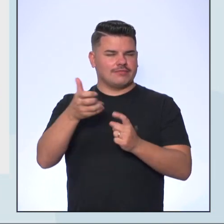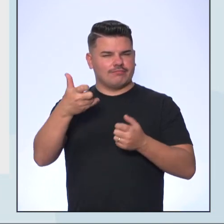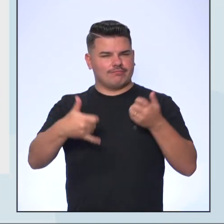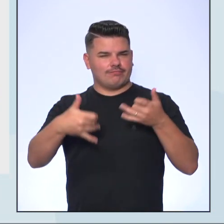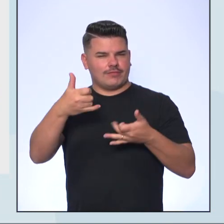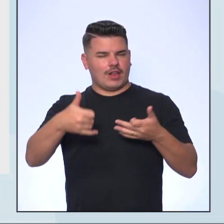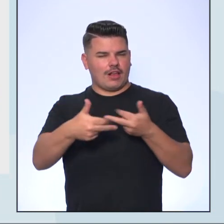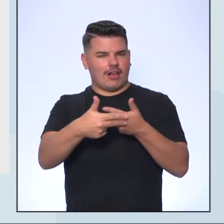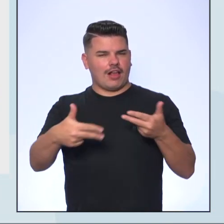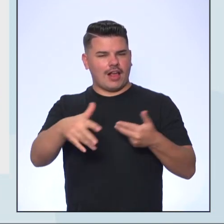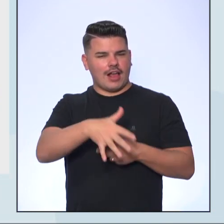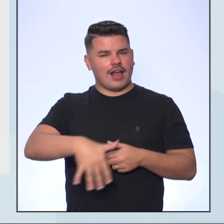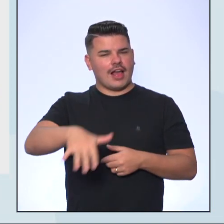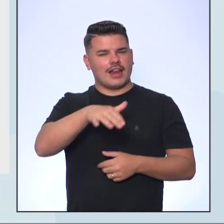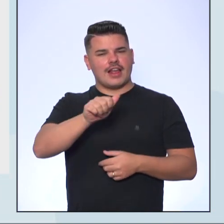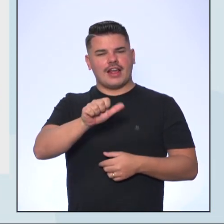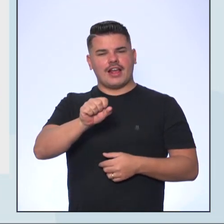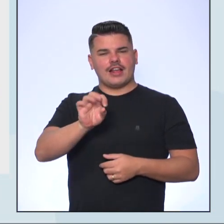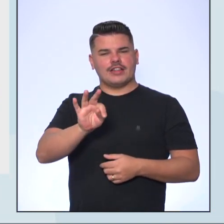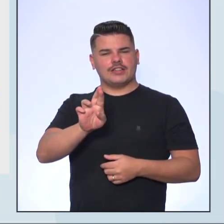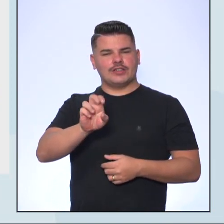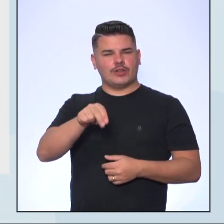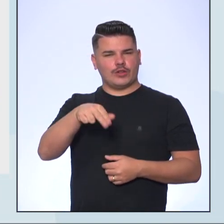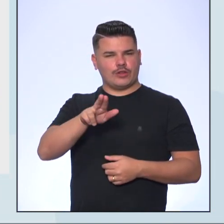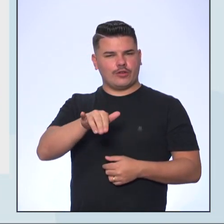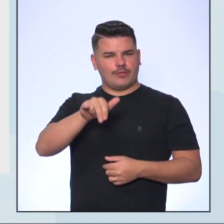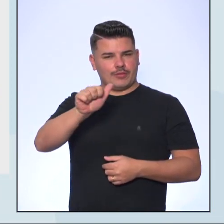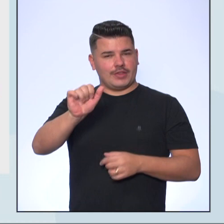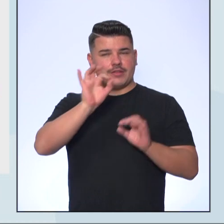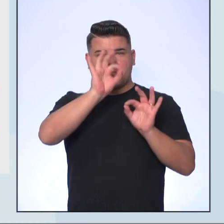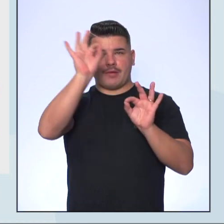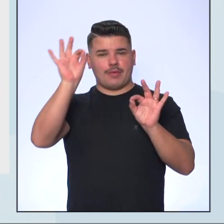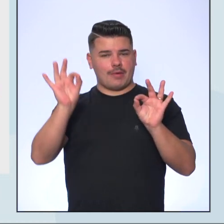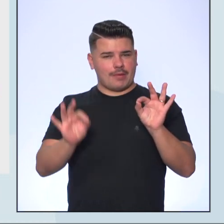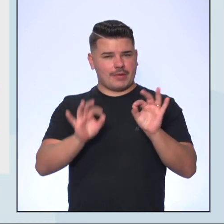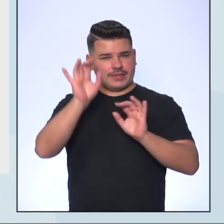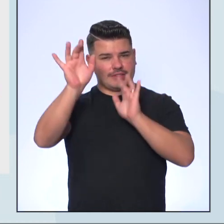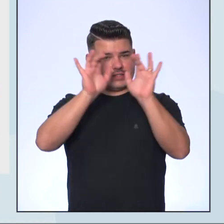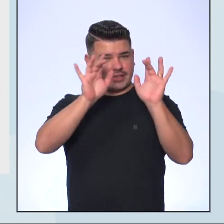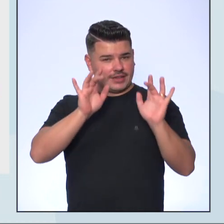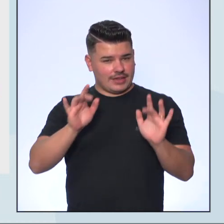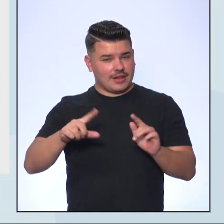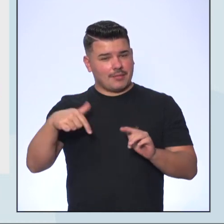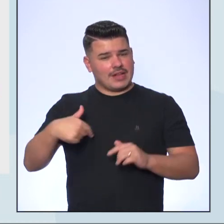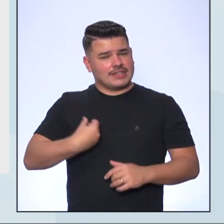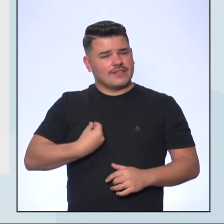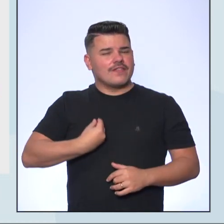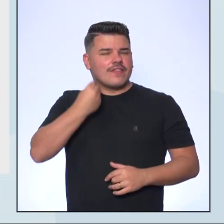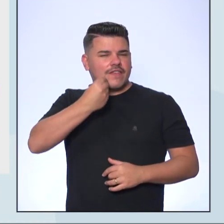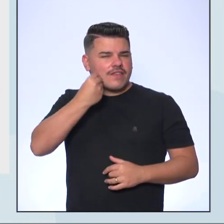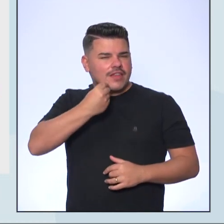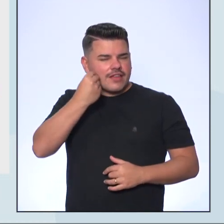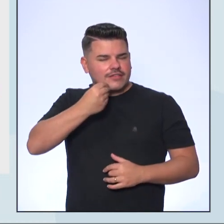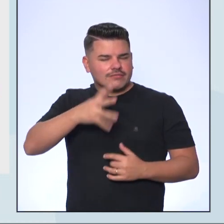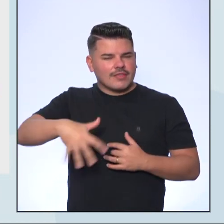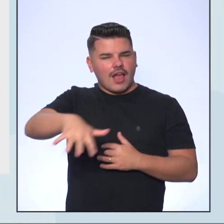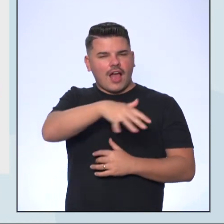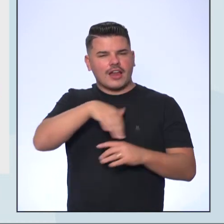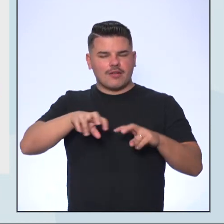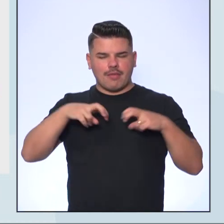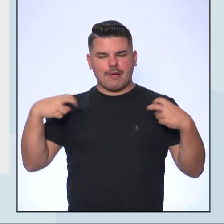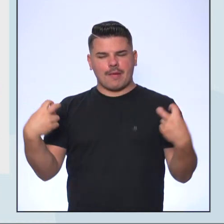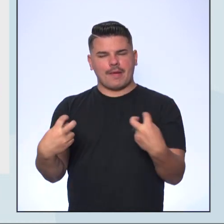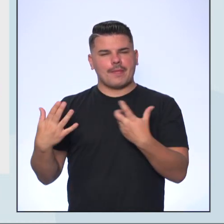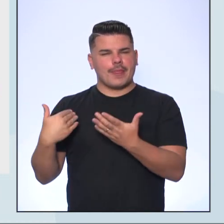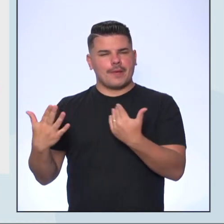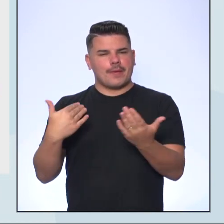na astronomia, rodas de conversa, uma vivência, uma vida acadêmica feminina, no